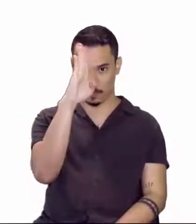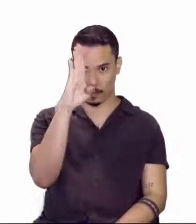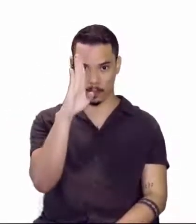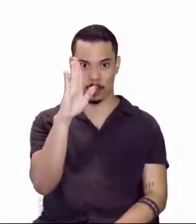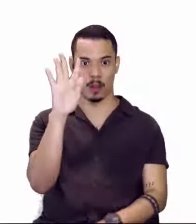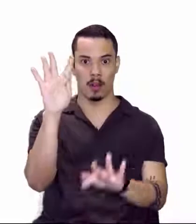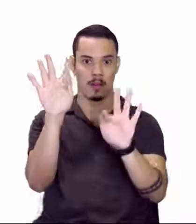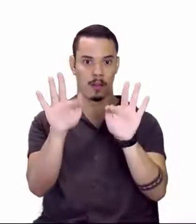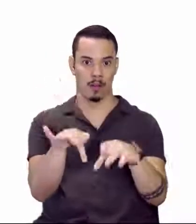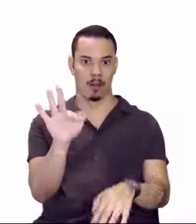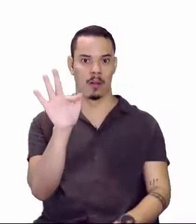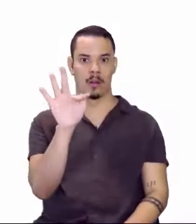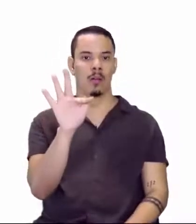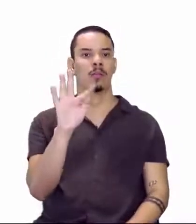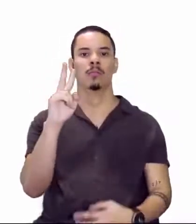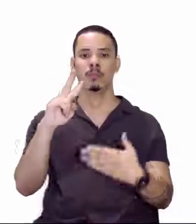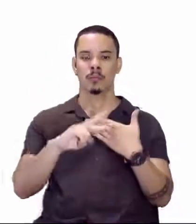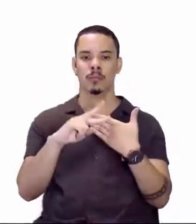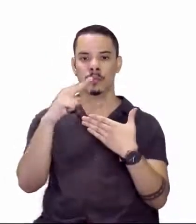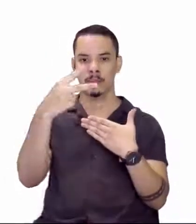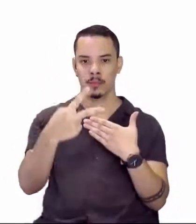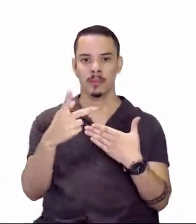F, consequentemente,